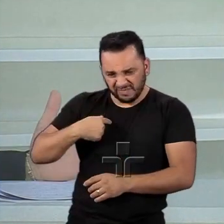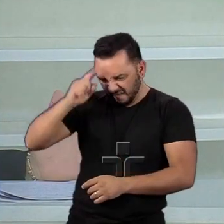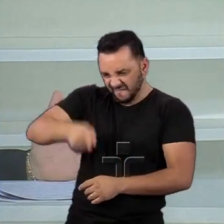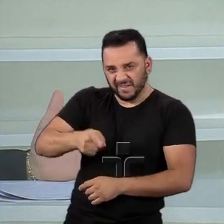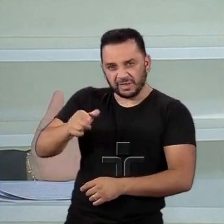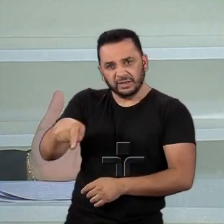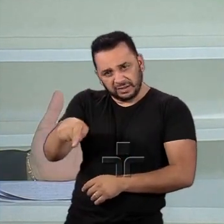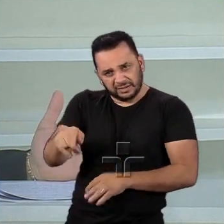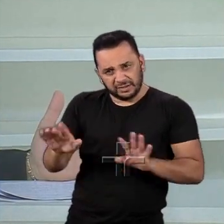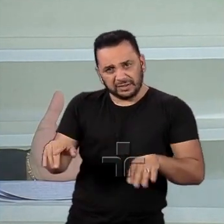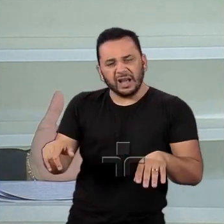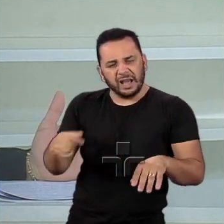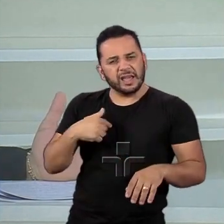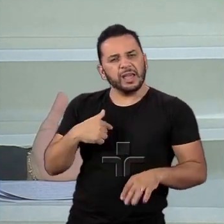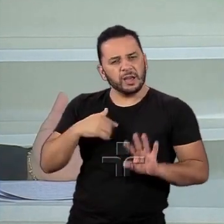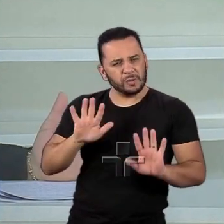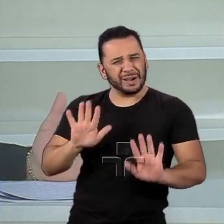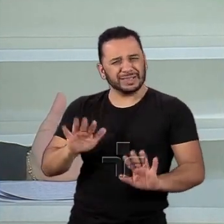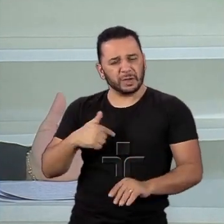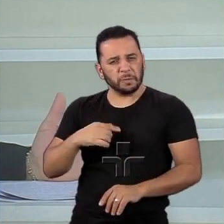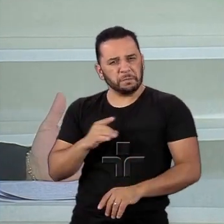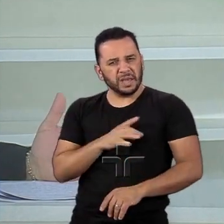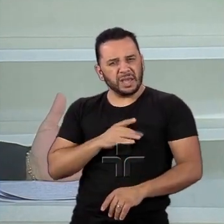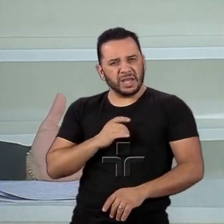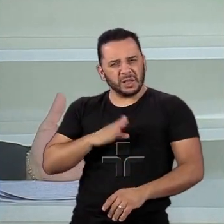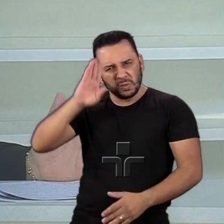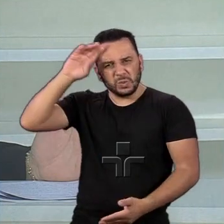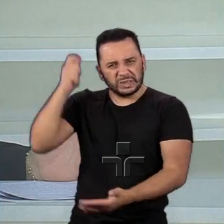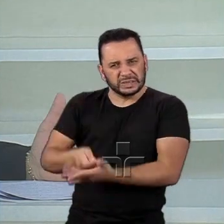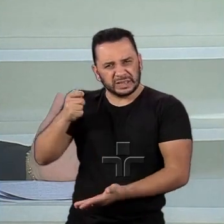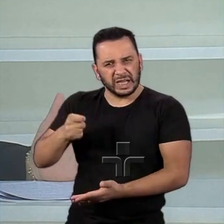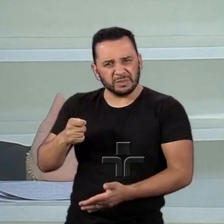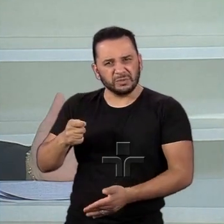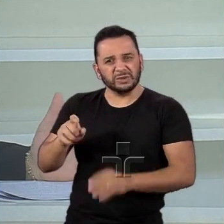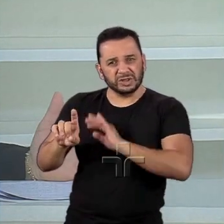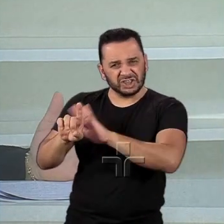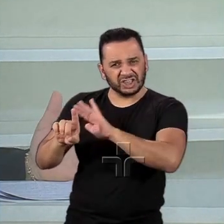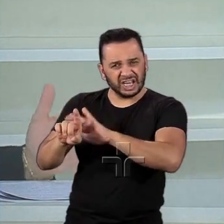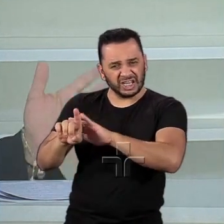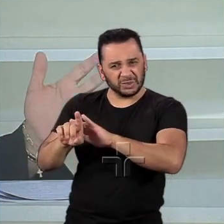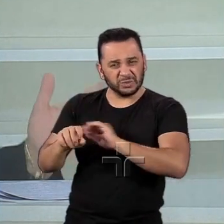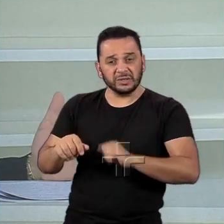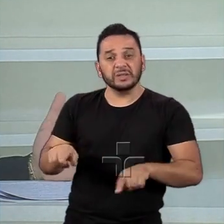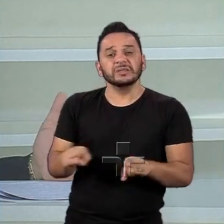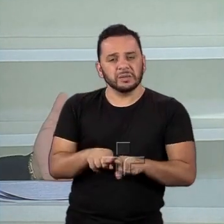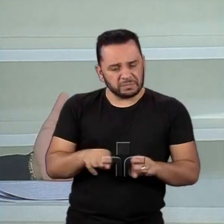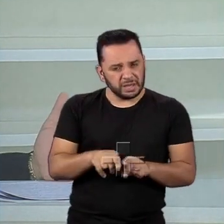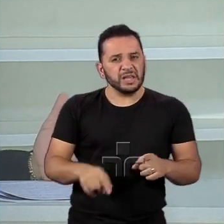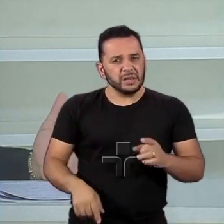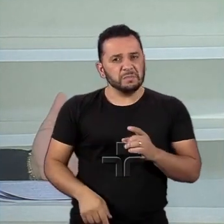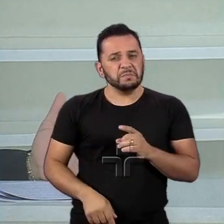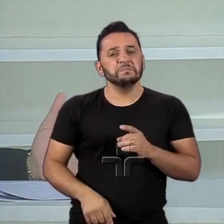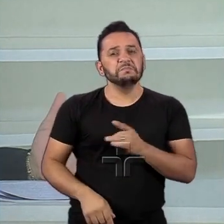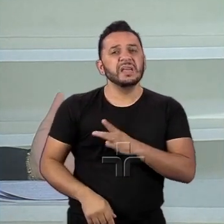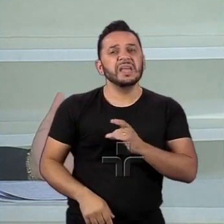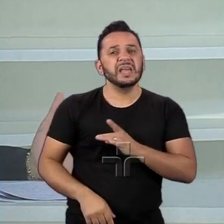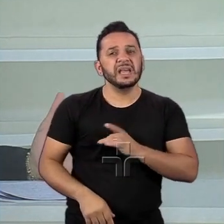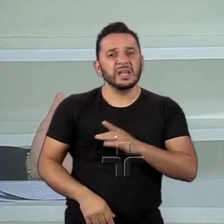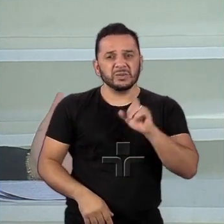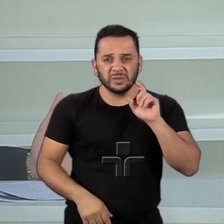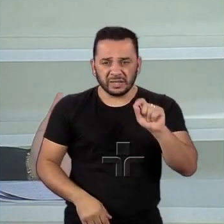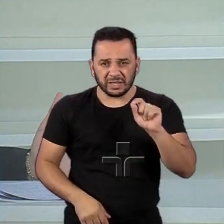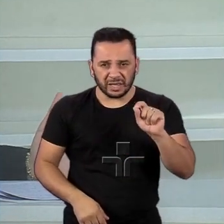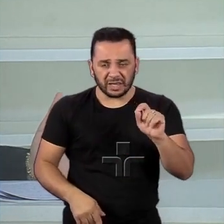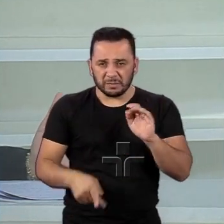medo dos extremos. Eu tenho medo de uma ditadura de direita, Pinochet, 30. E tenho medo de uma ditadura